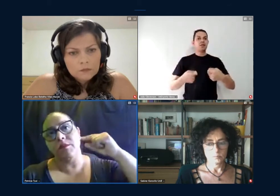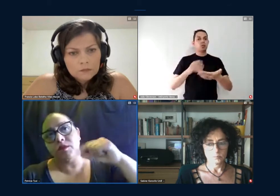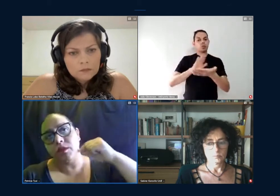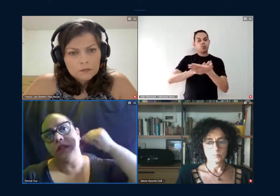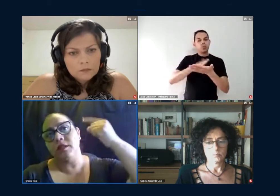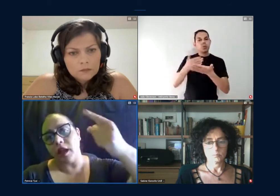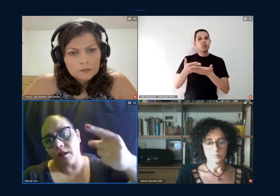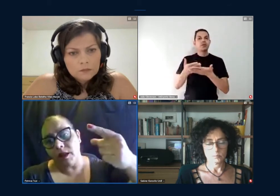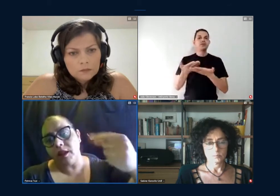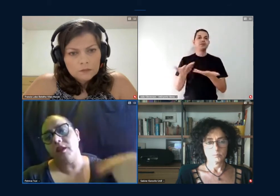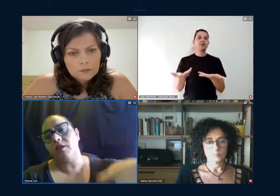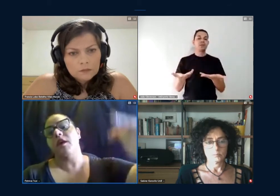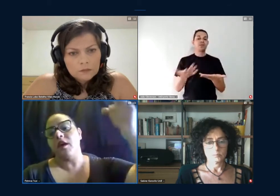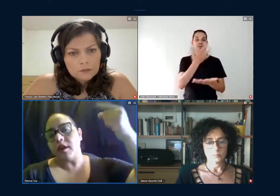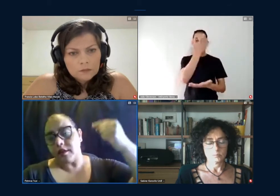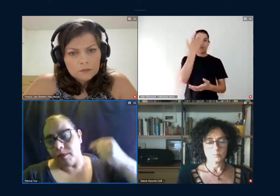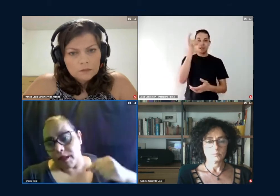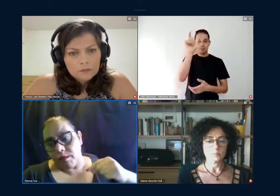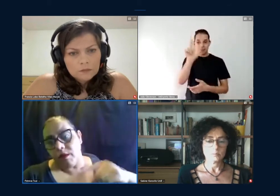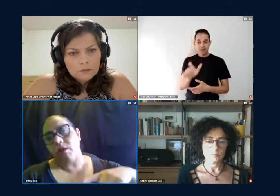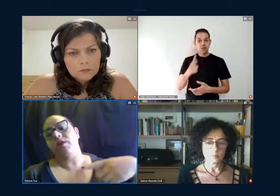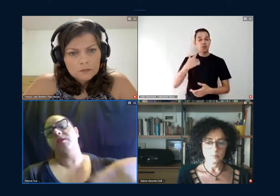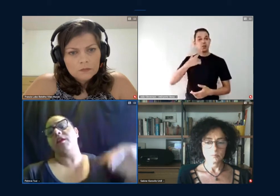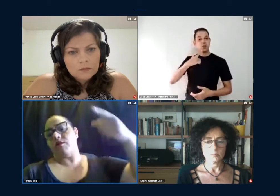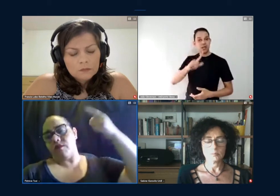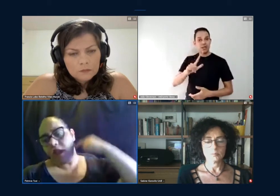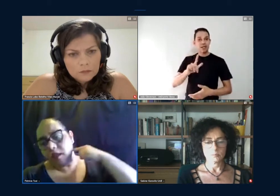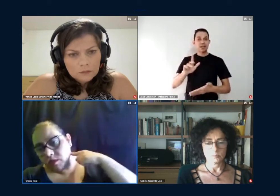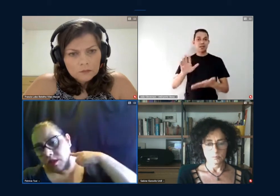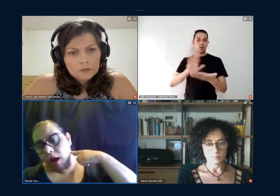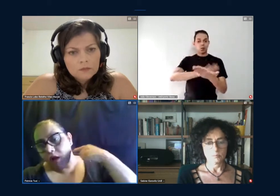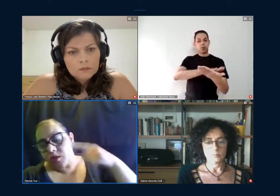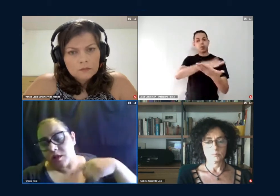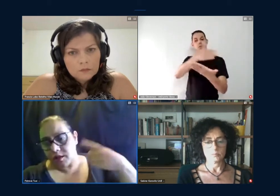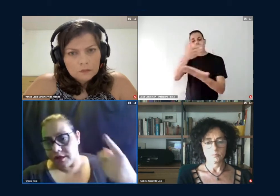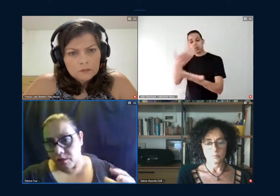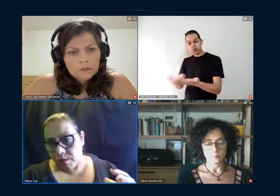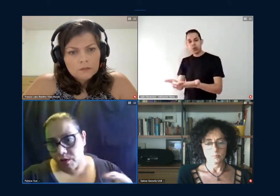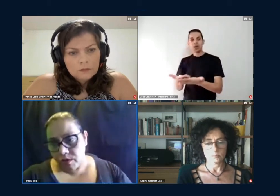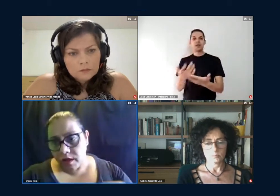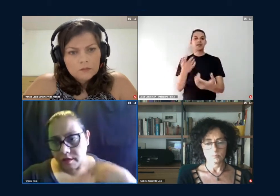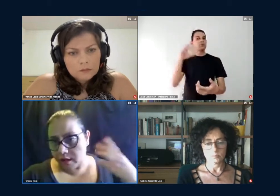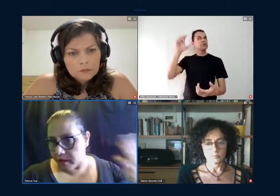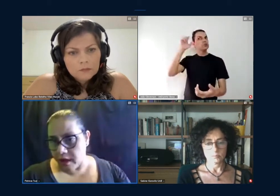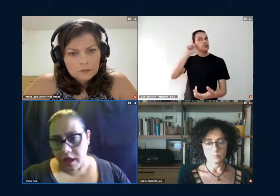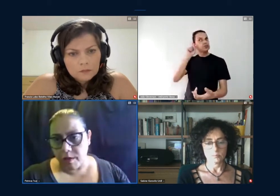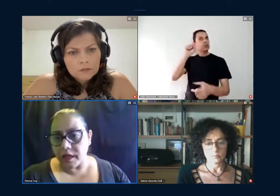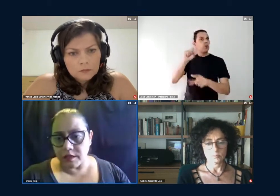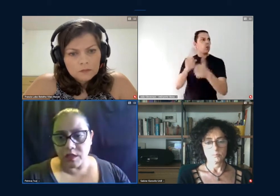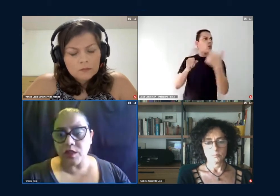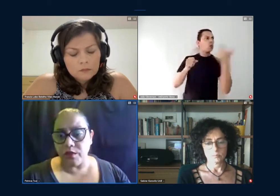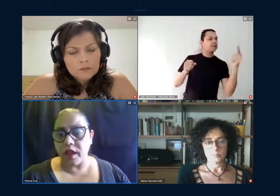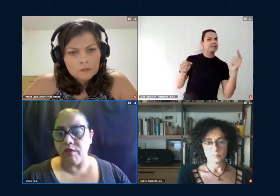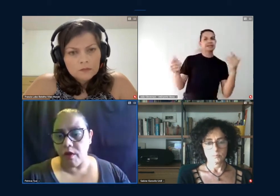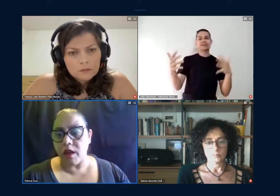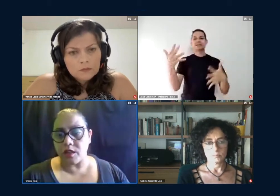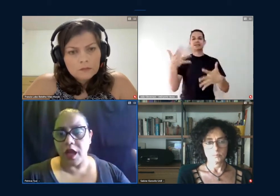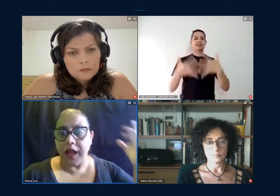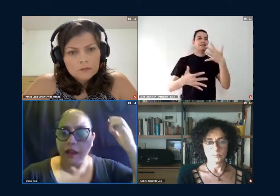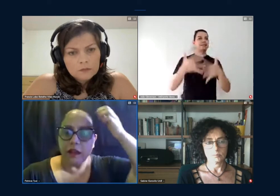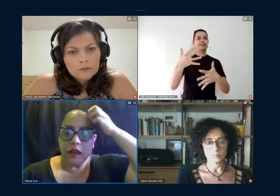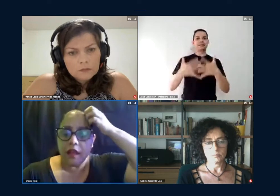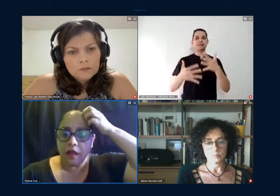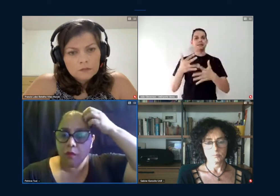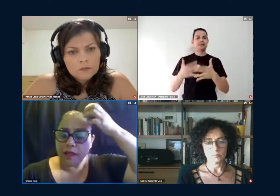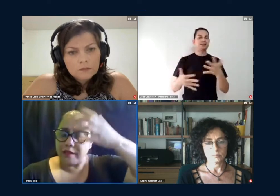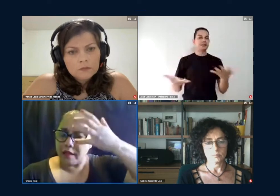quer dizer, então, a pessoa está numa língua, interpreta para outra e vem no seu áudio atrasado para outra, quer dizer, acaba que às vezes a gente fica fora